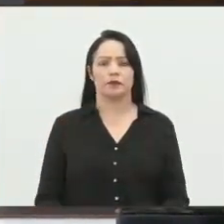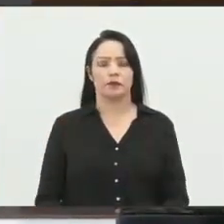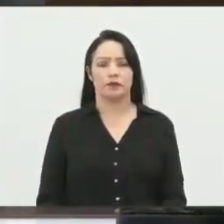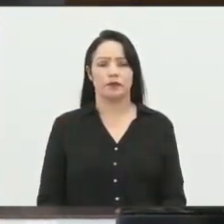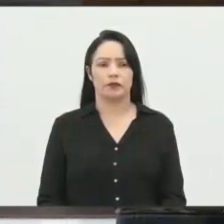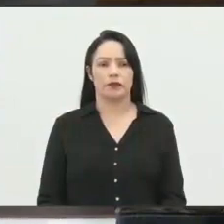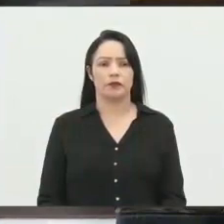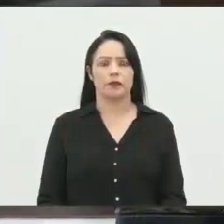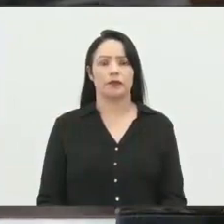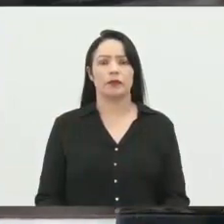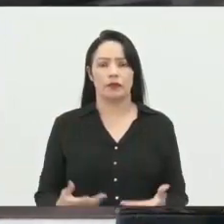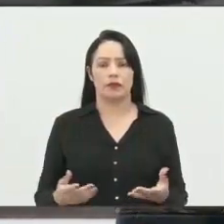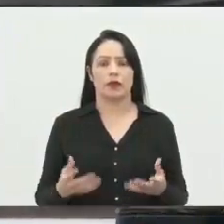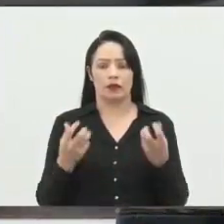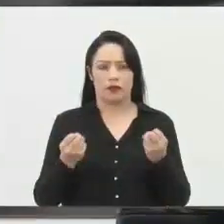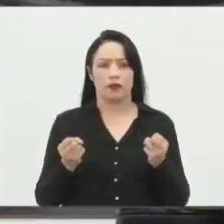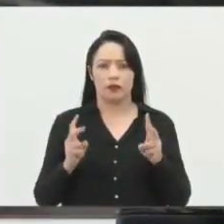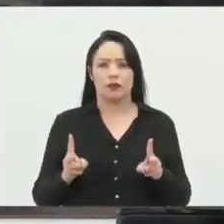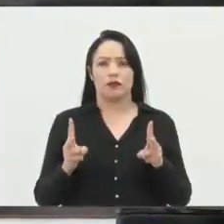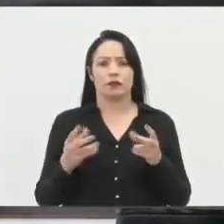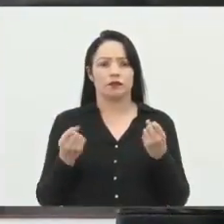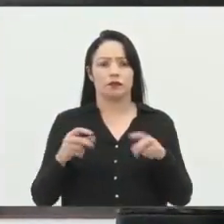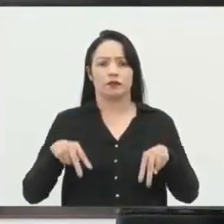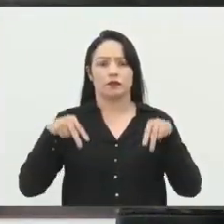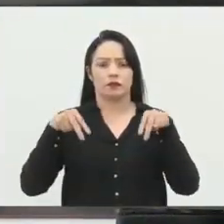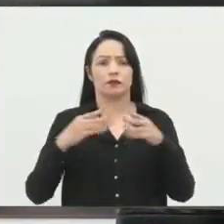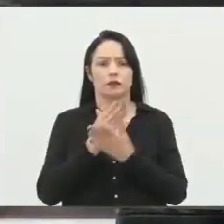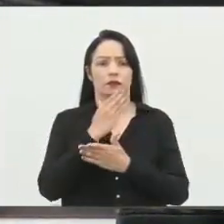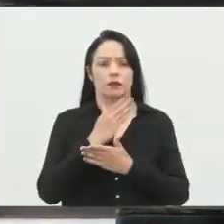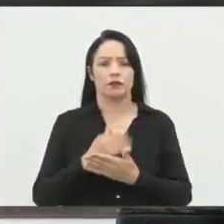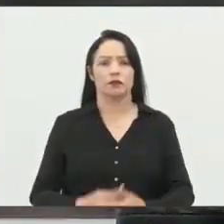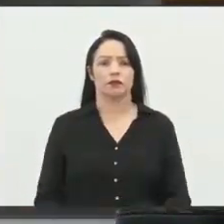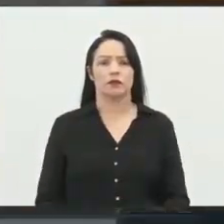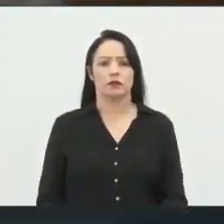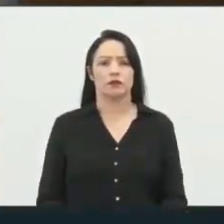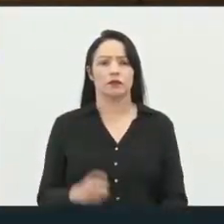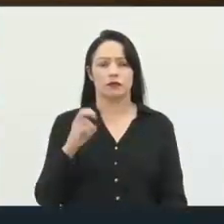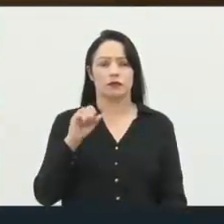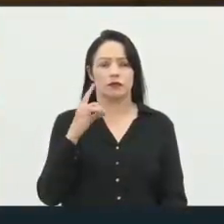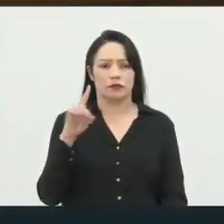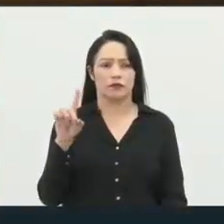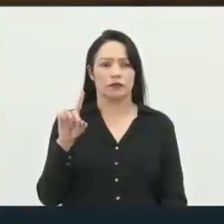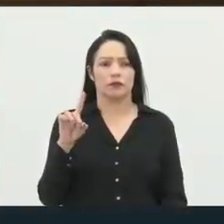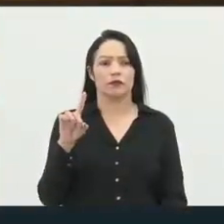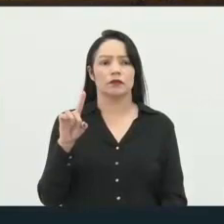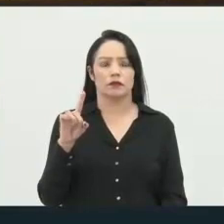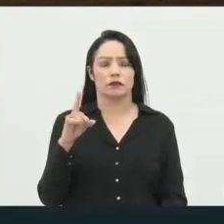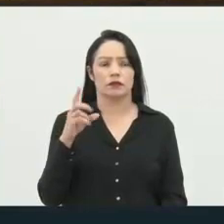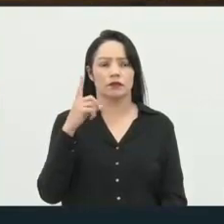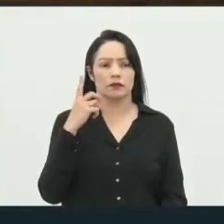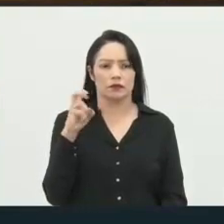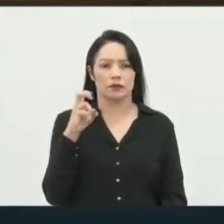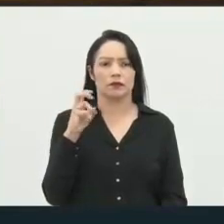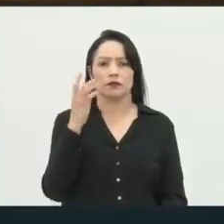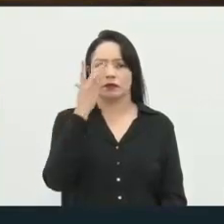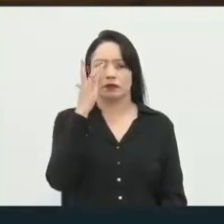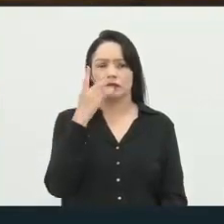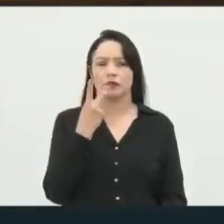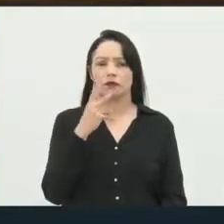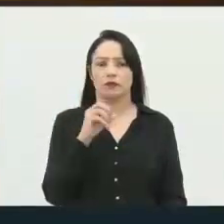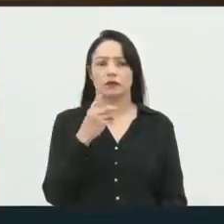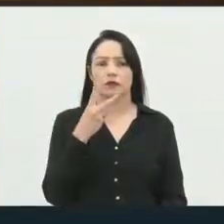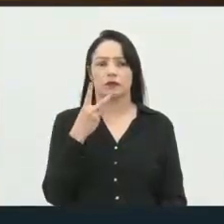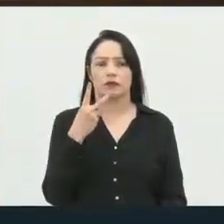vereadores favoráveis por Nantes Como estão os contratos se manifestem aprovada quinta sessão ordinária de 15 de fevereiro de 2023